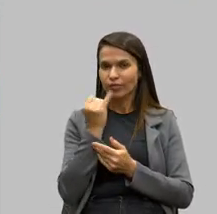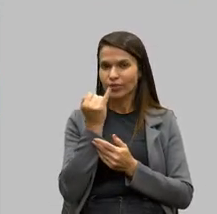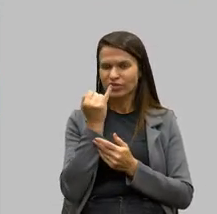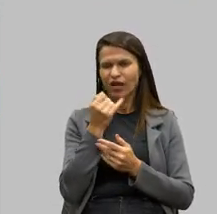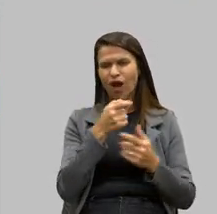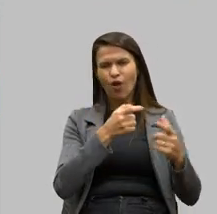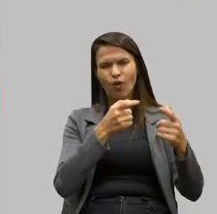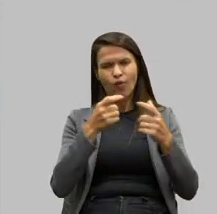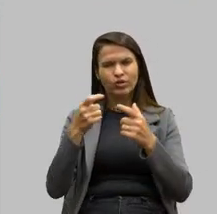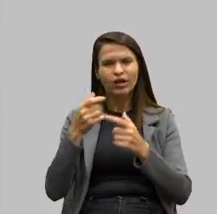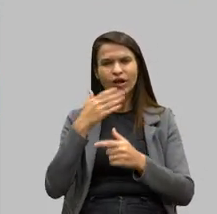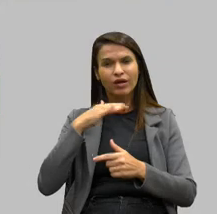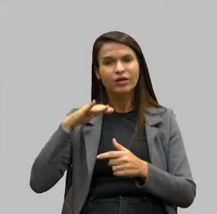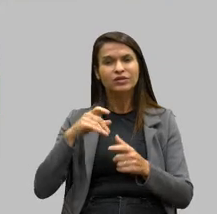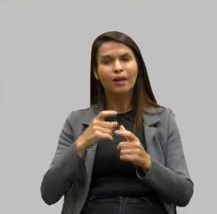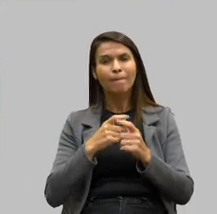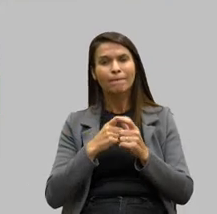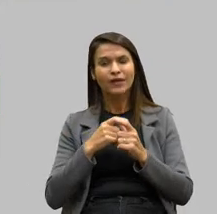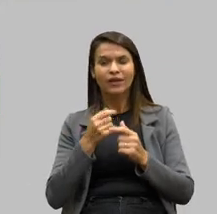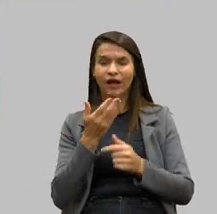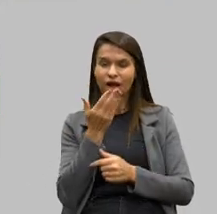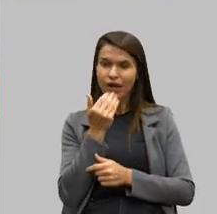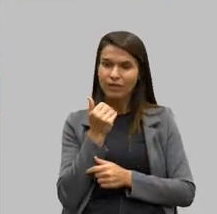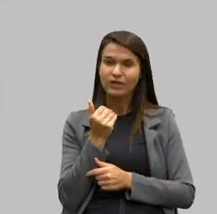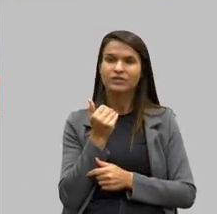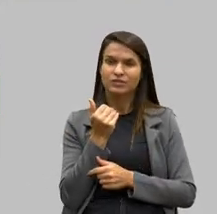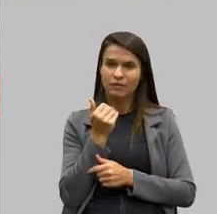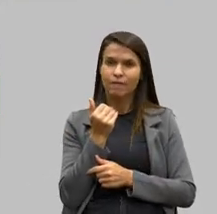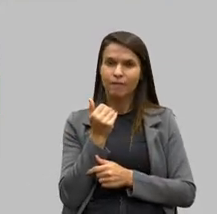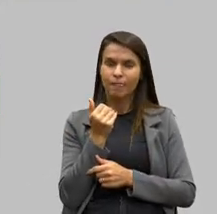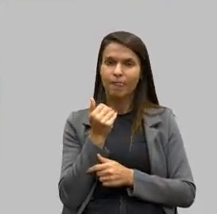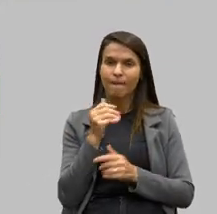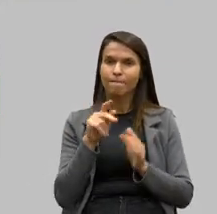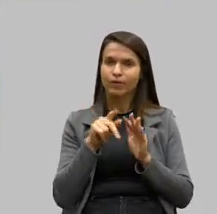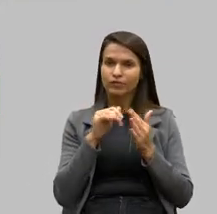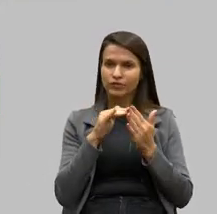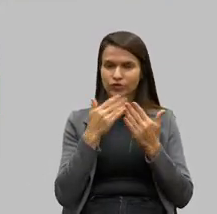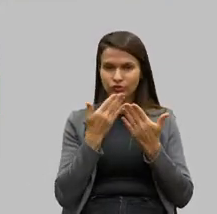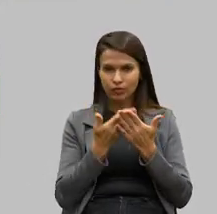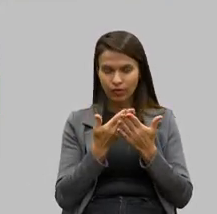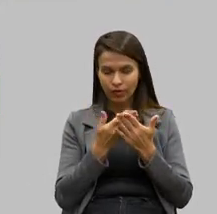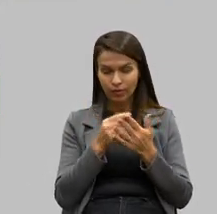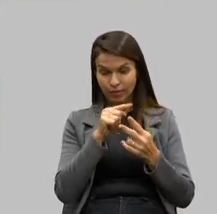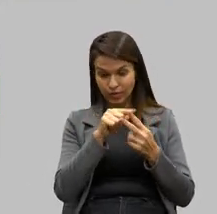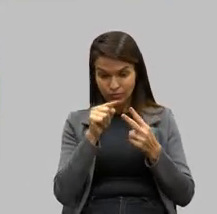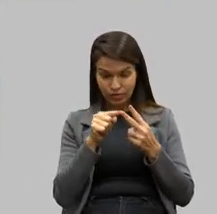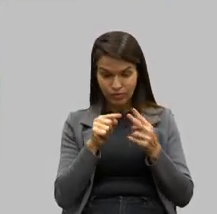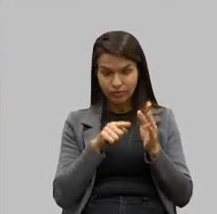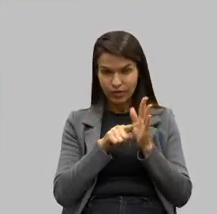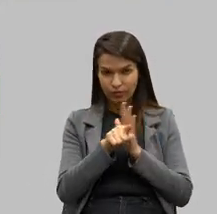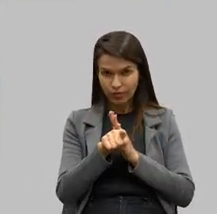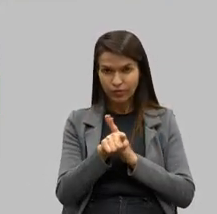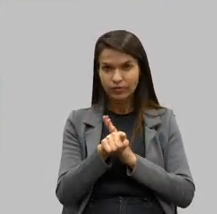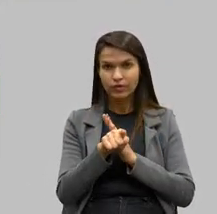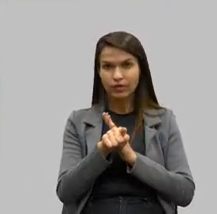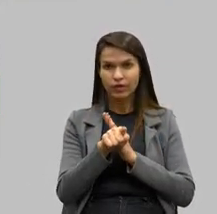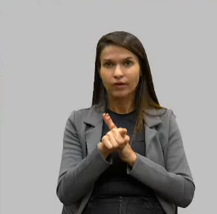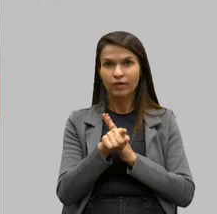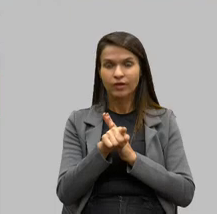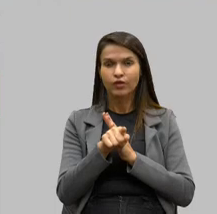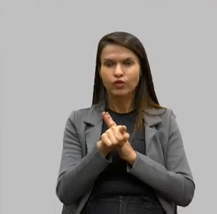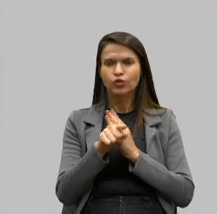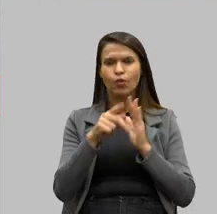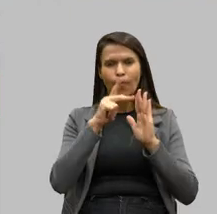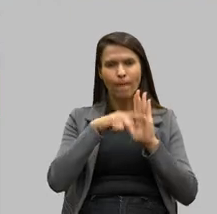criança depende daquela alimentação ali da escola. Então, as minhas duas perguntas são essas, sobre mãos dadas